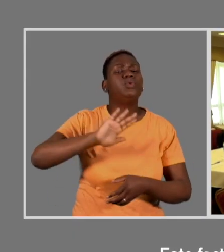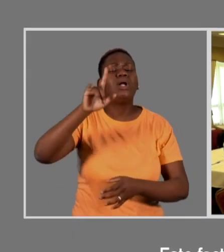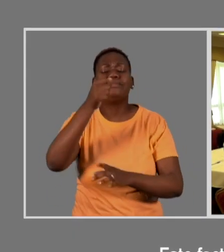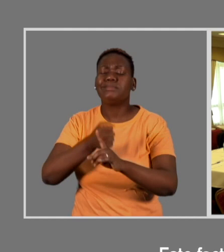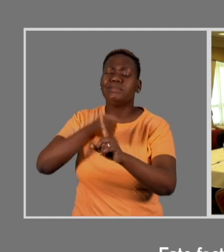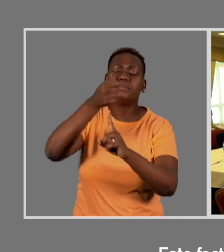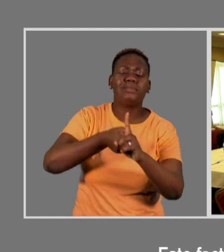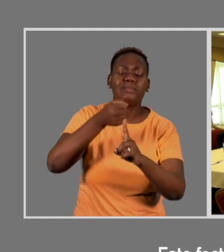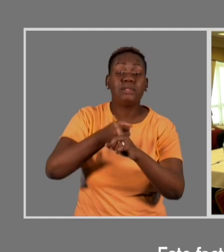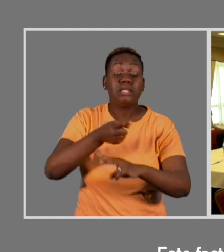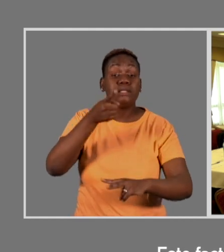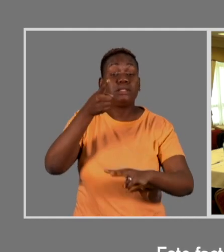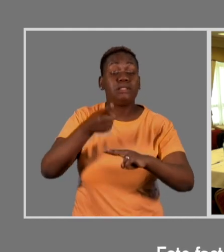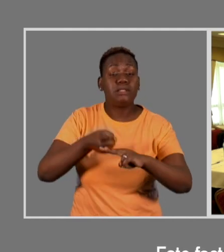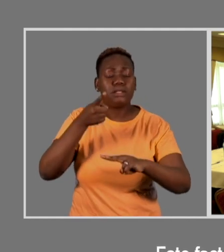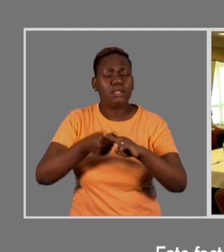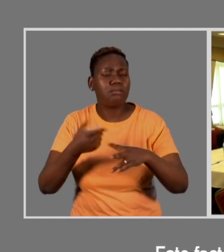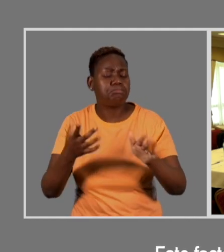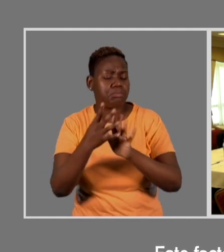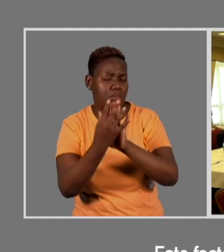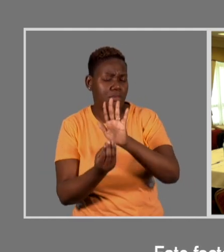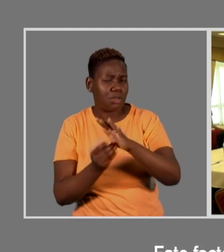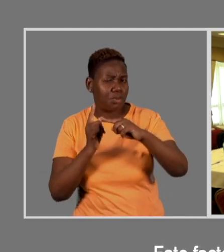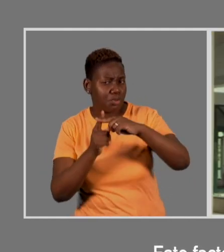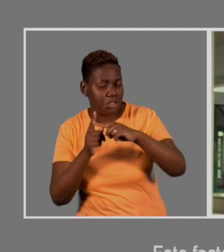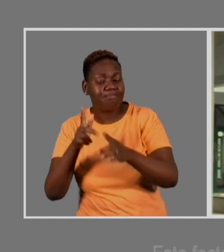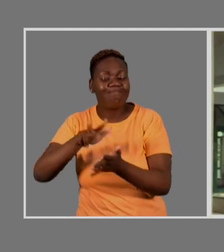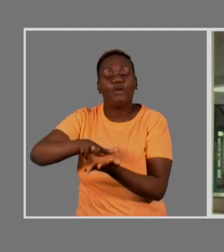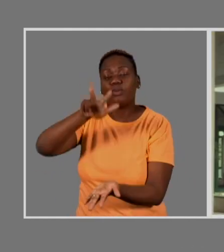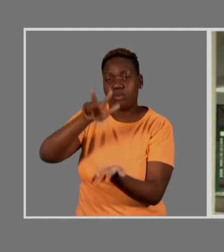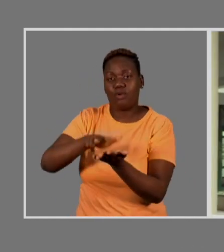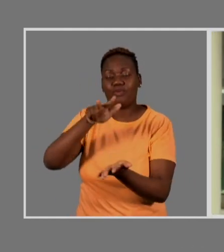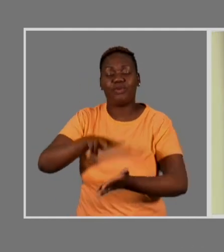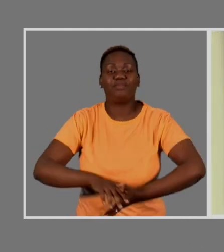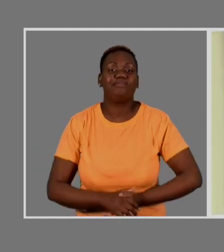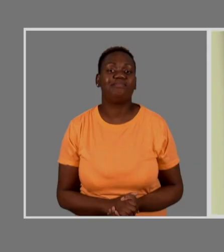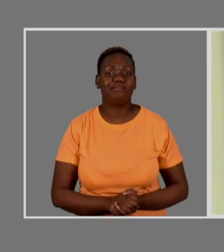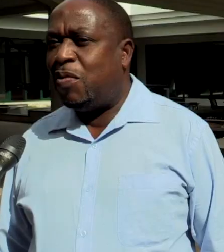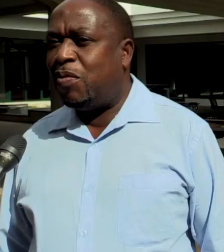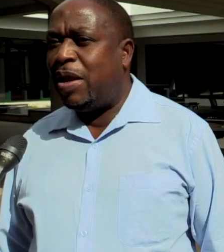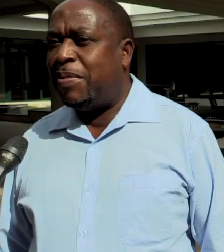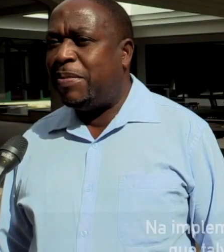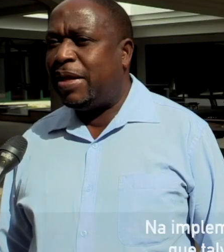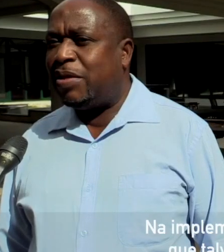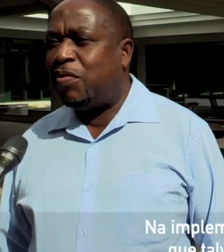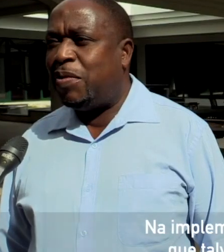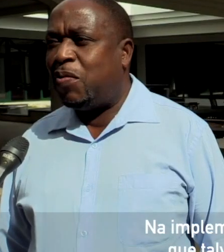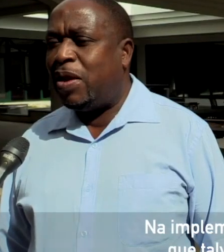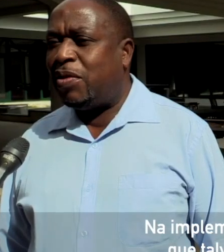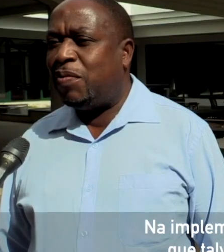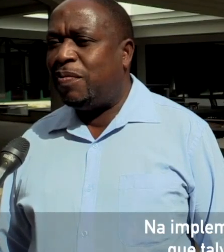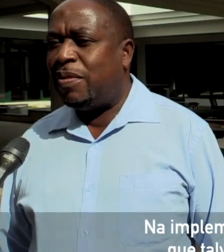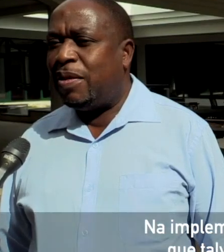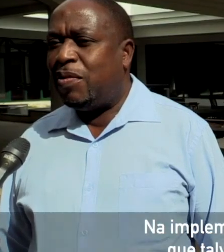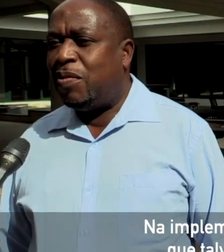Este fato é confirmado pelo Conselho Nacional de Combate ao SIDA. Ao longo da implementação do PN4,